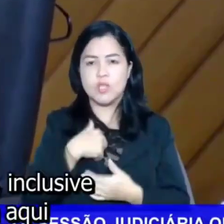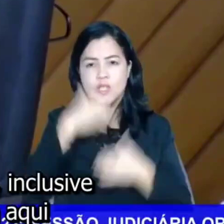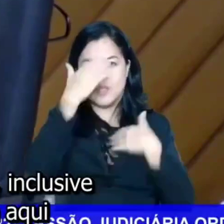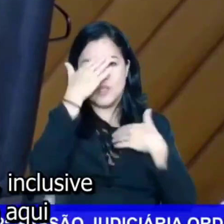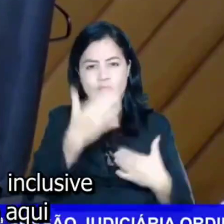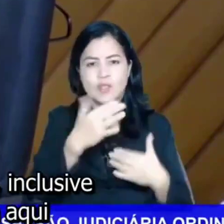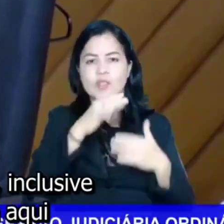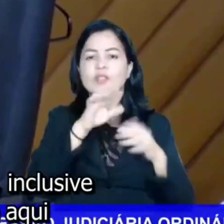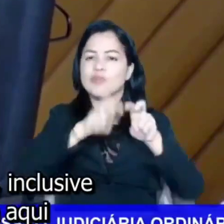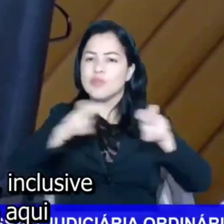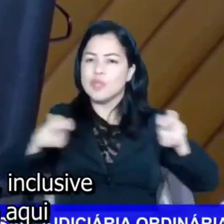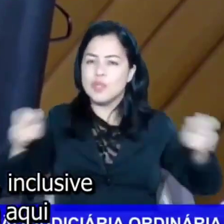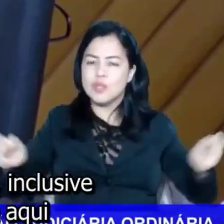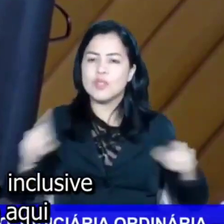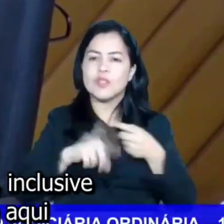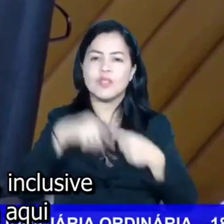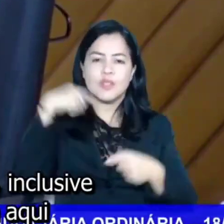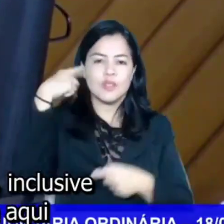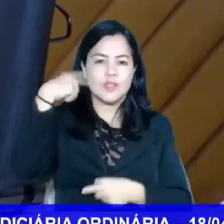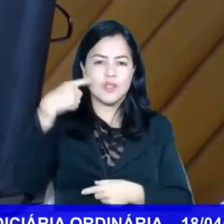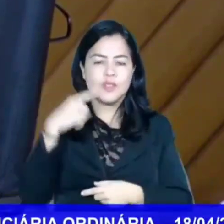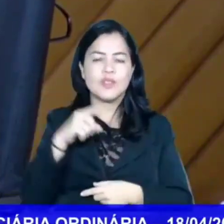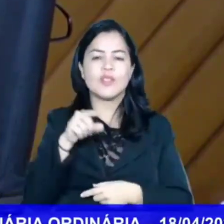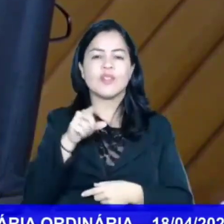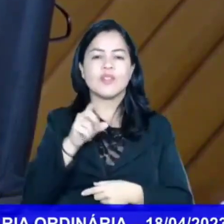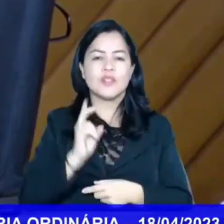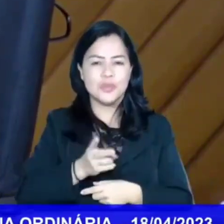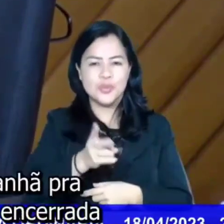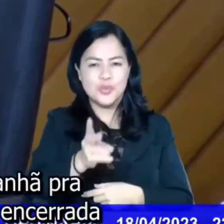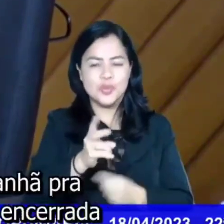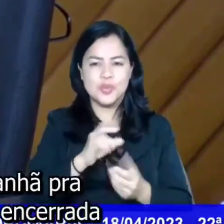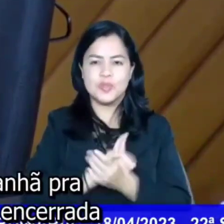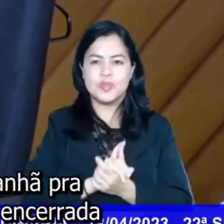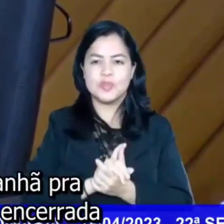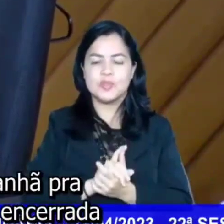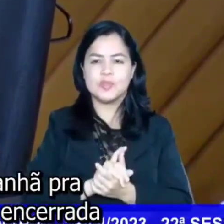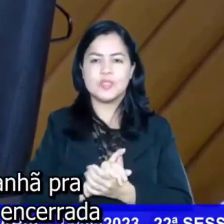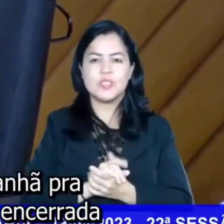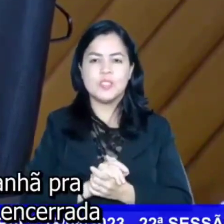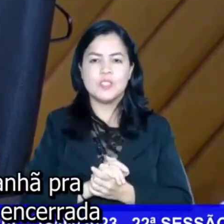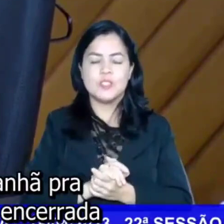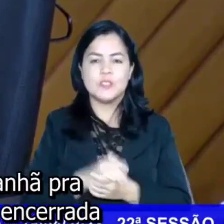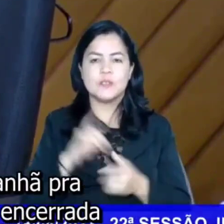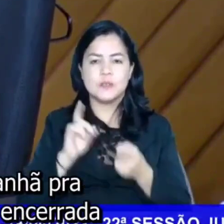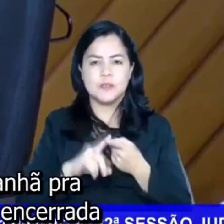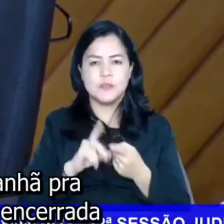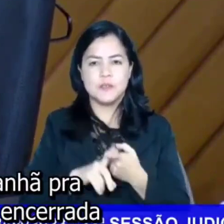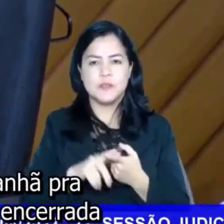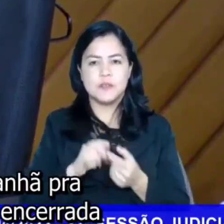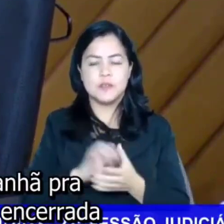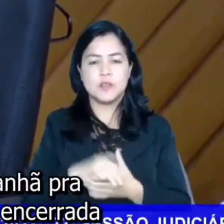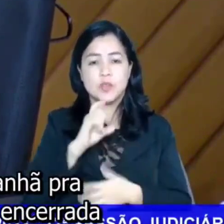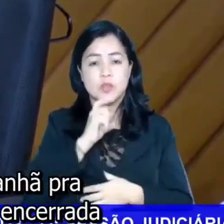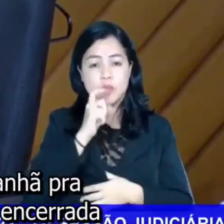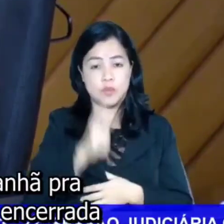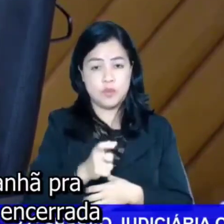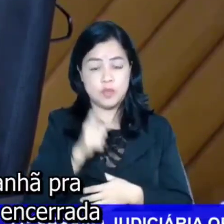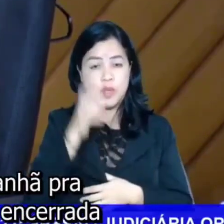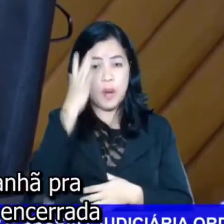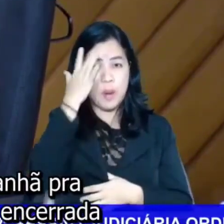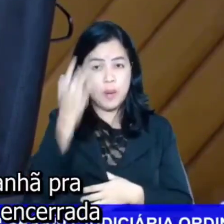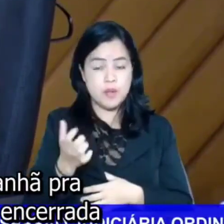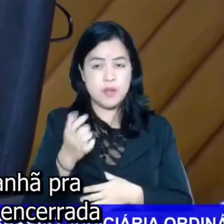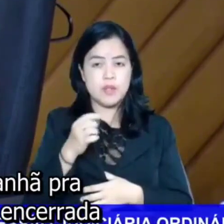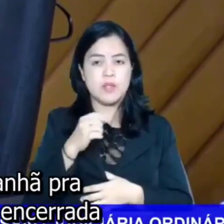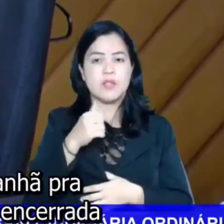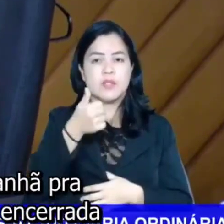a presença de todos, inclusive das advogadas que ainda estão até agora aqui, e nos honram com a presença. E convido amanhã para a sessão